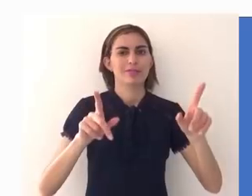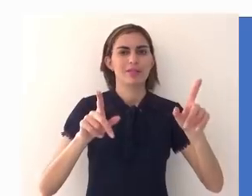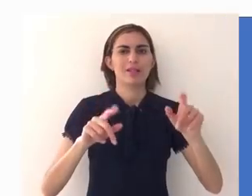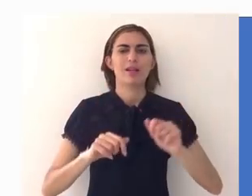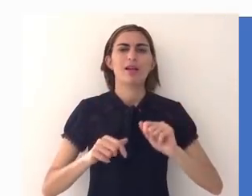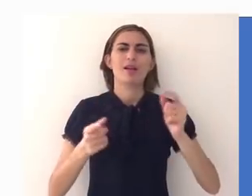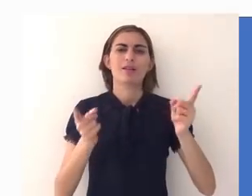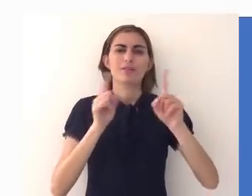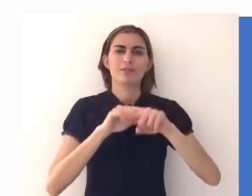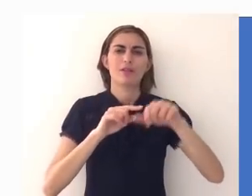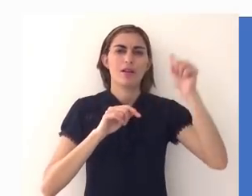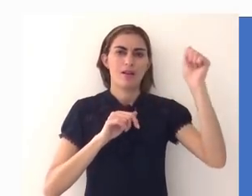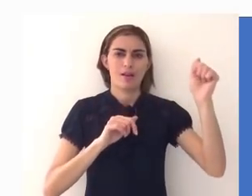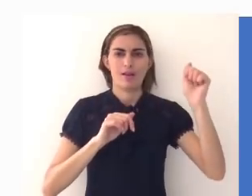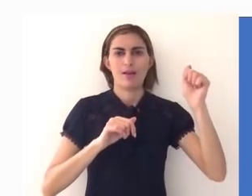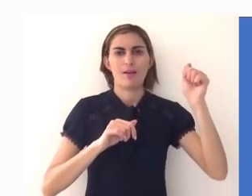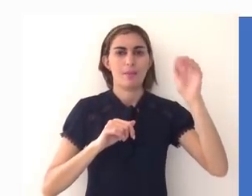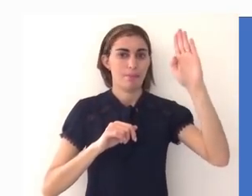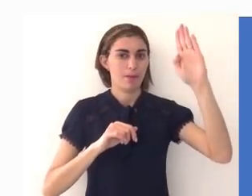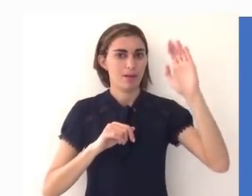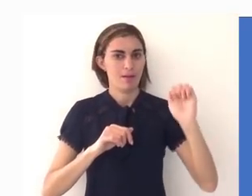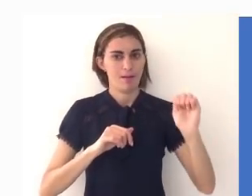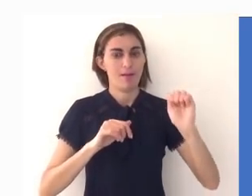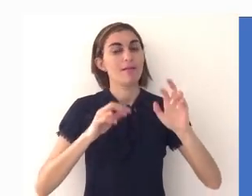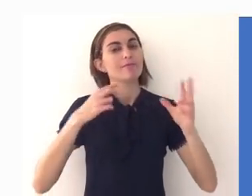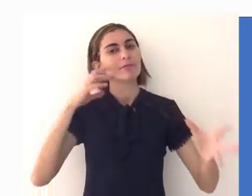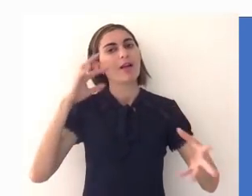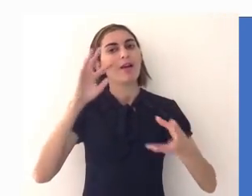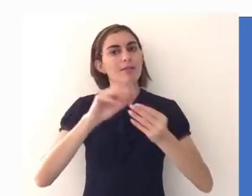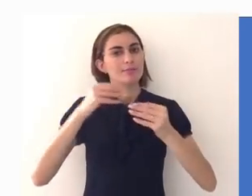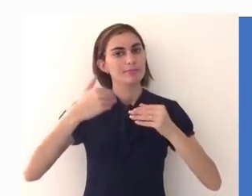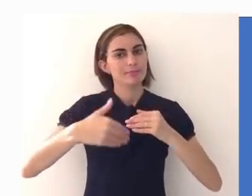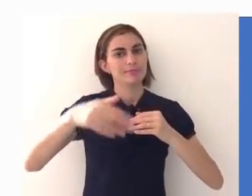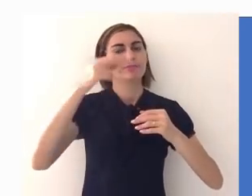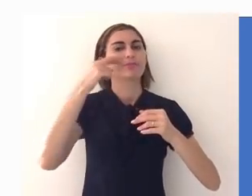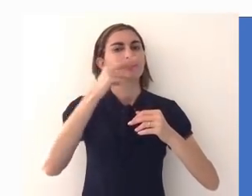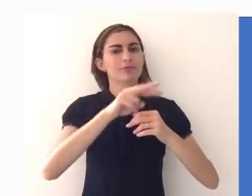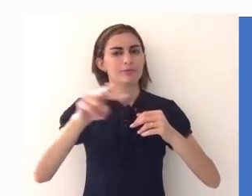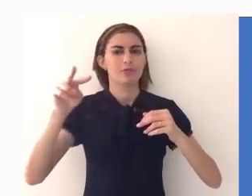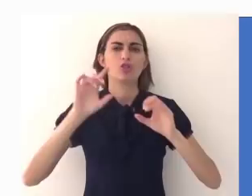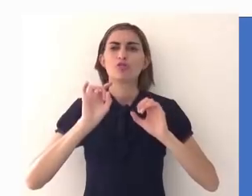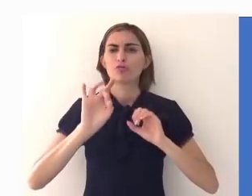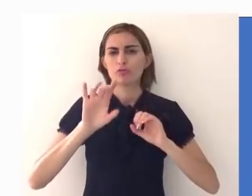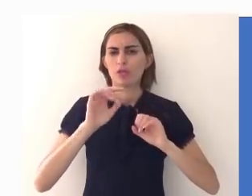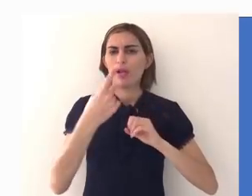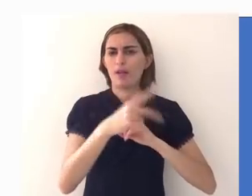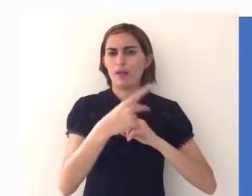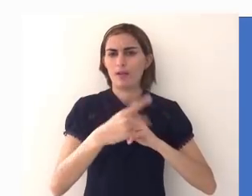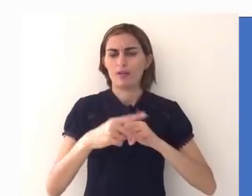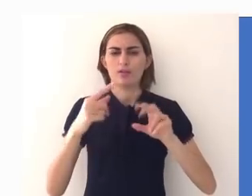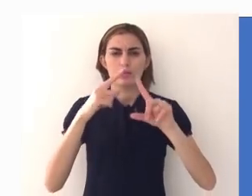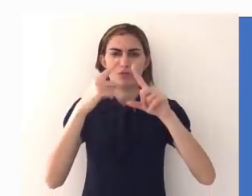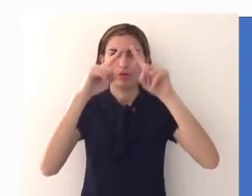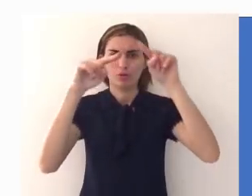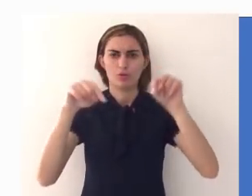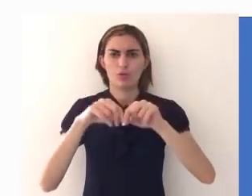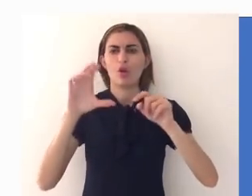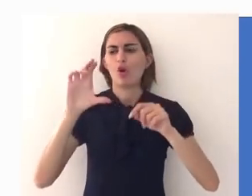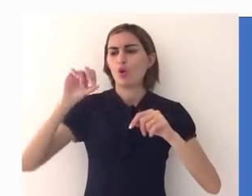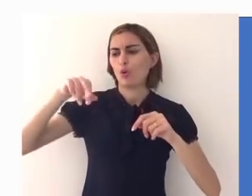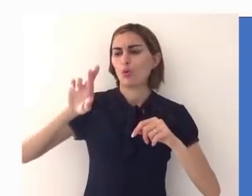ao lado BA. Então, a gente conclui a partir dessa observação apenas que esses 2 triângulos